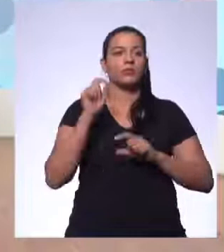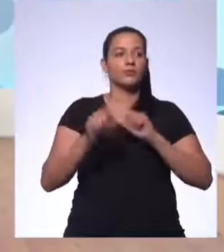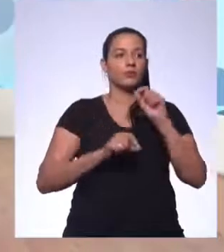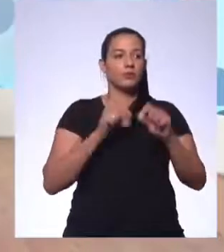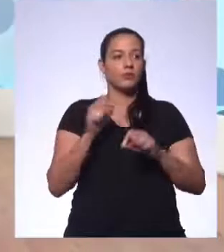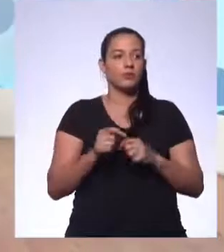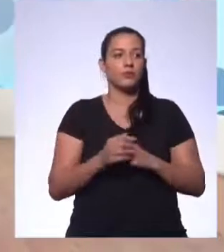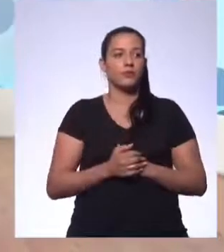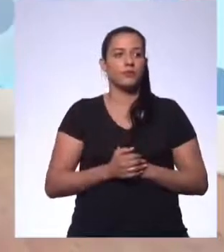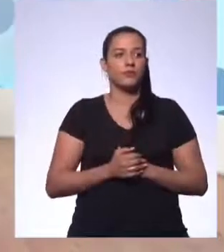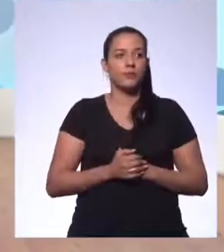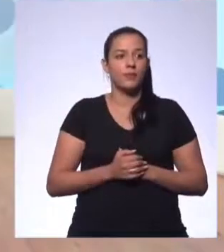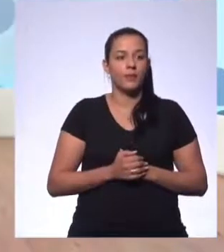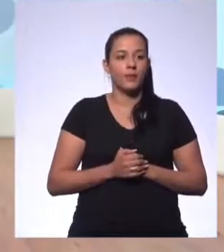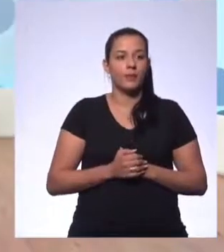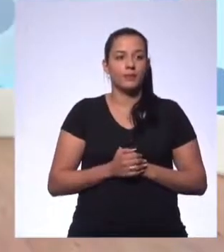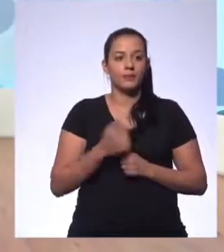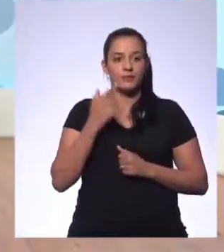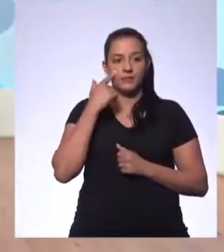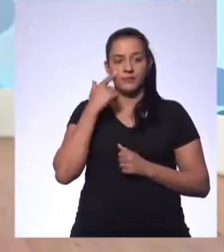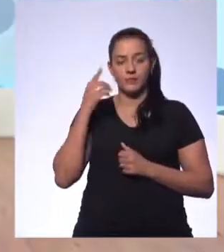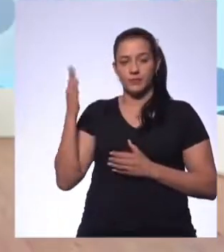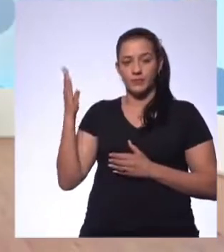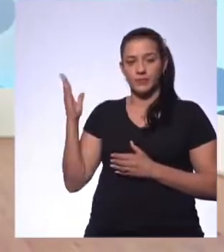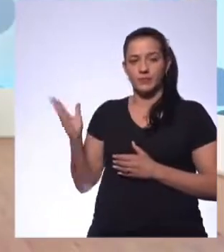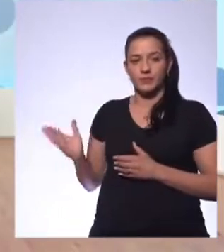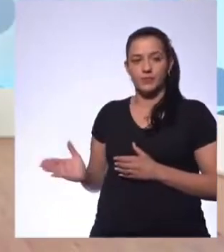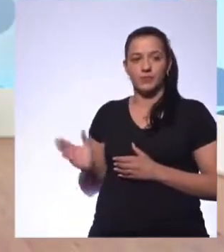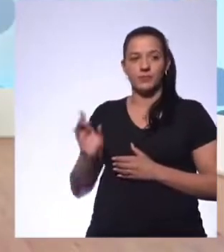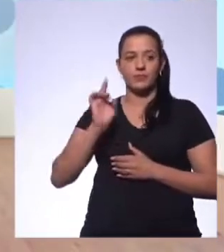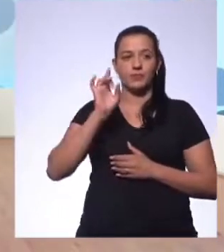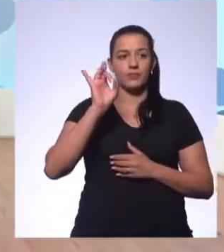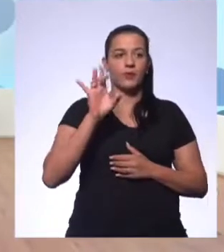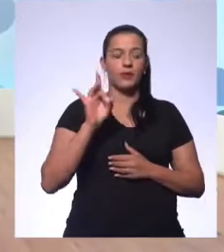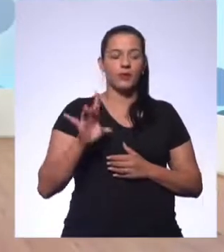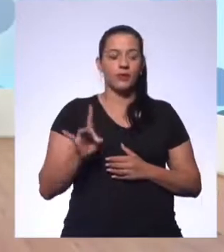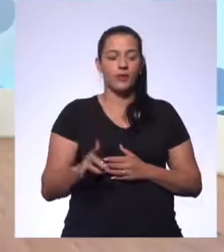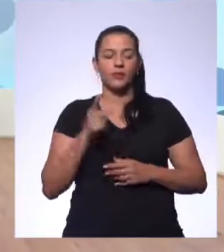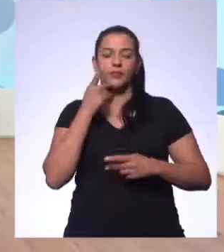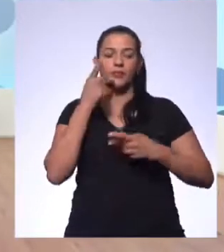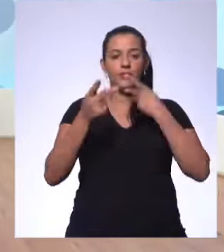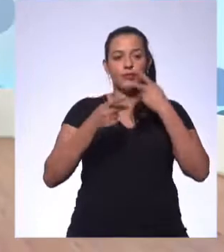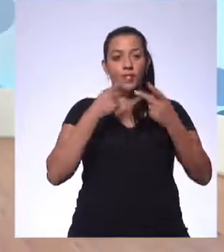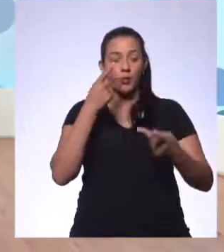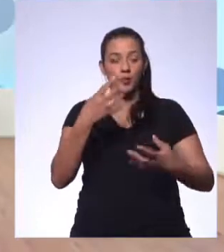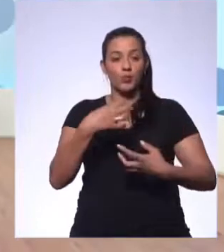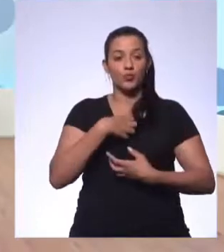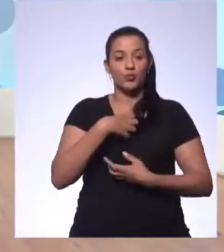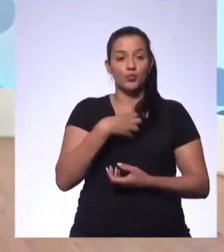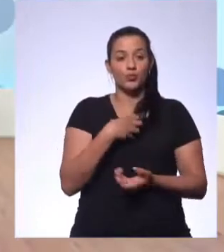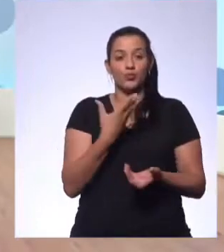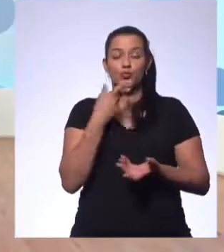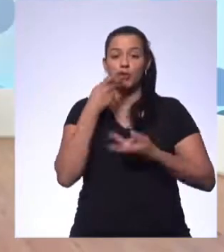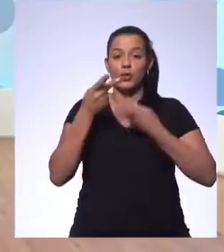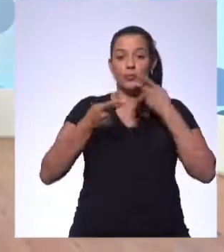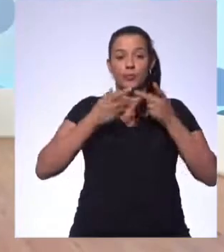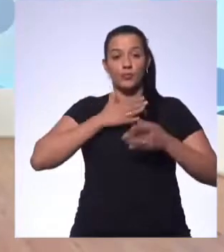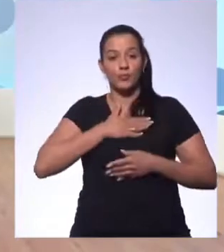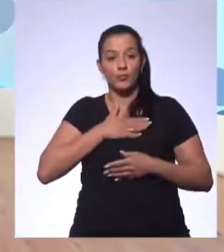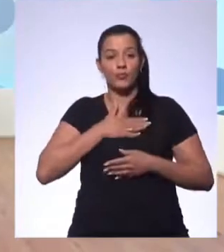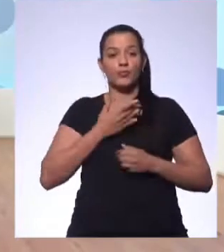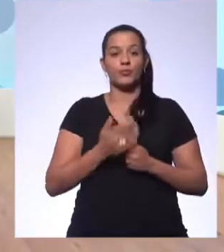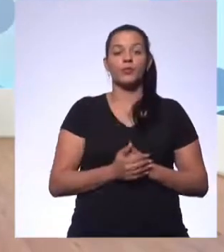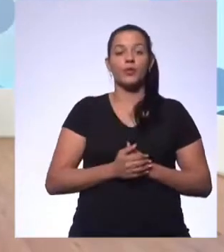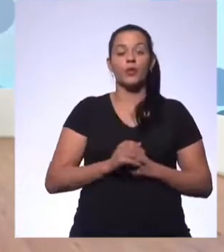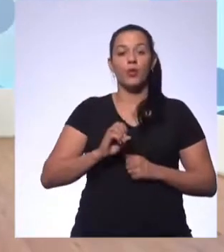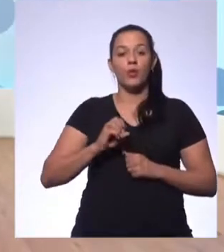A gente fez agora uma espécie de um pequeno brainstorm, né? Onde cada um falou o estilo que gostaria, né? Falou, claro, né?